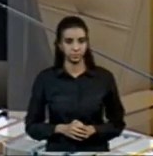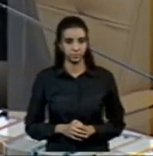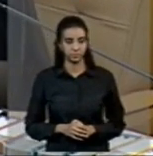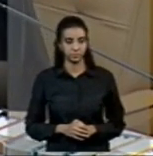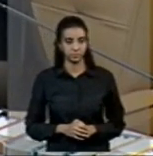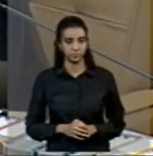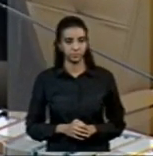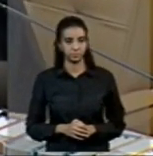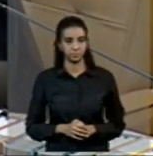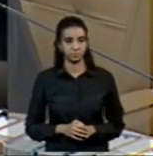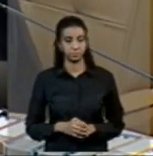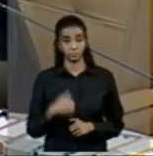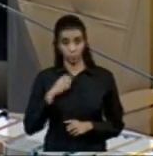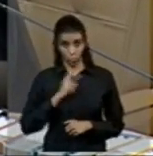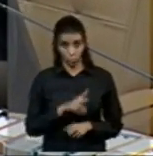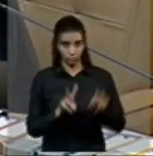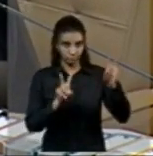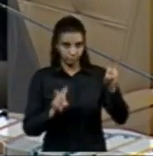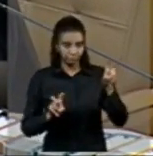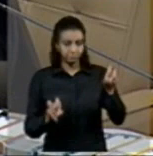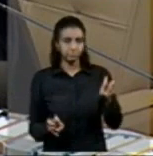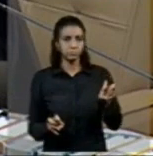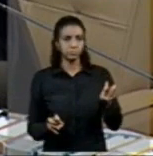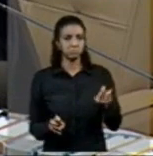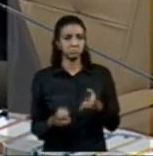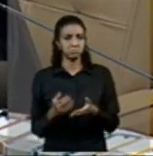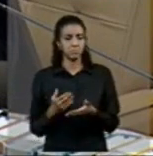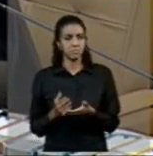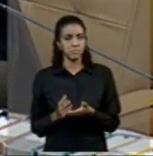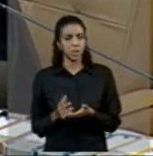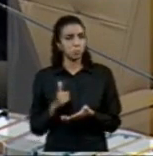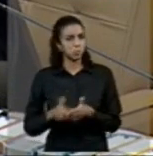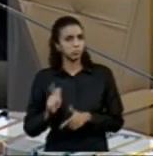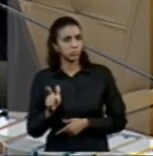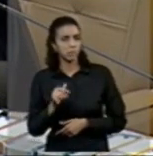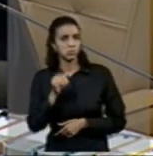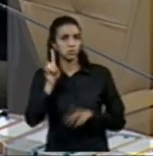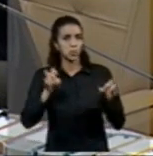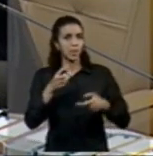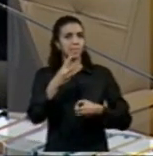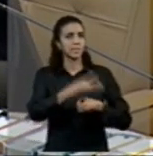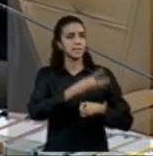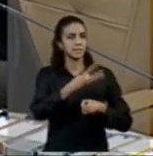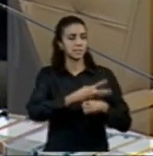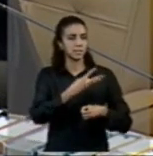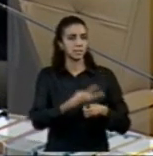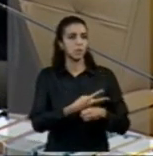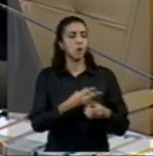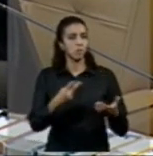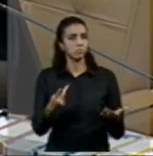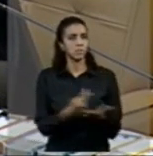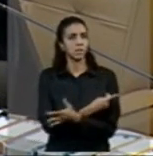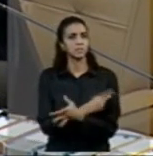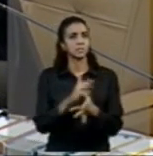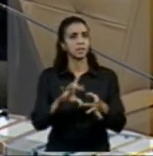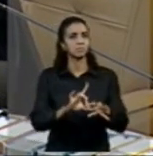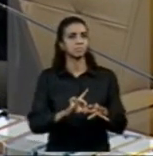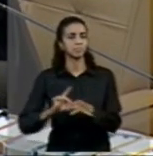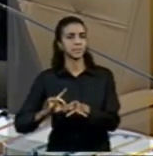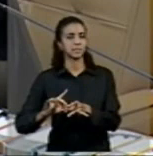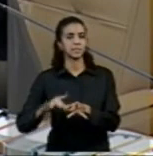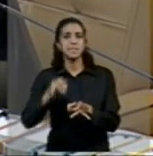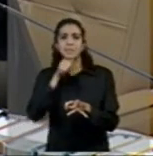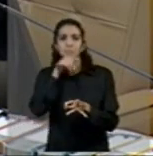divergência, contudo, prossigo eu, a respeito de ser a terceirização um fenômeno atrelado à